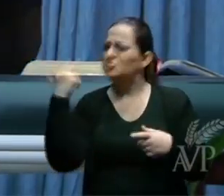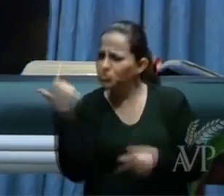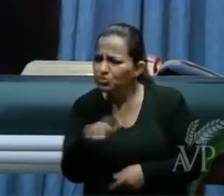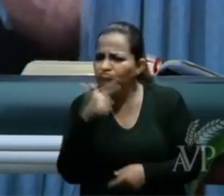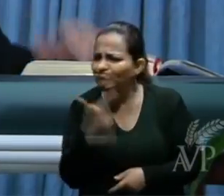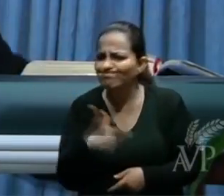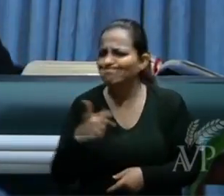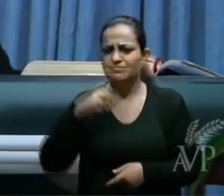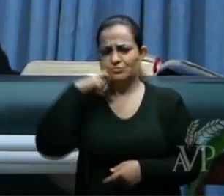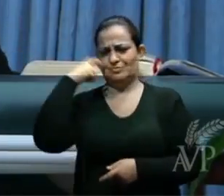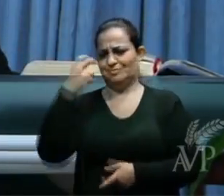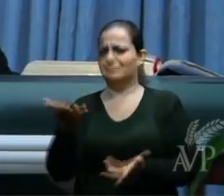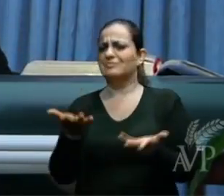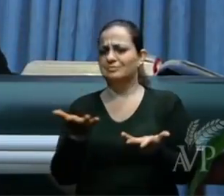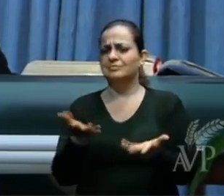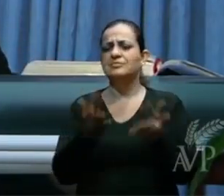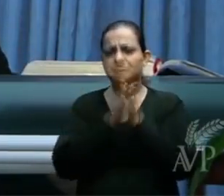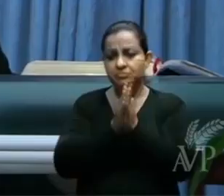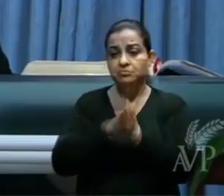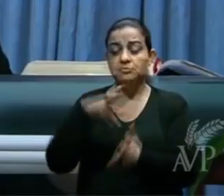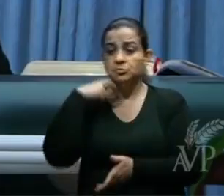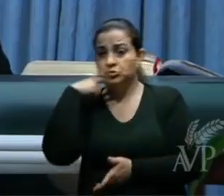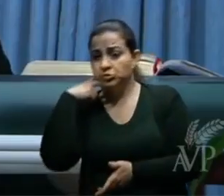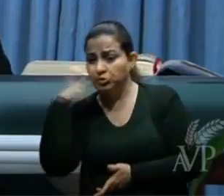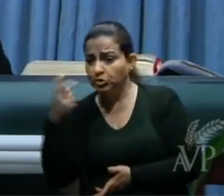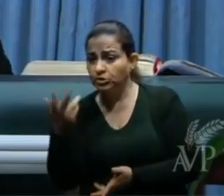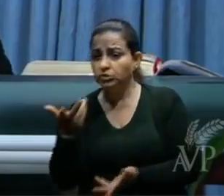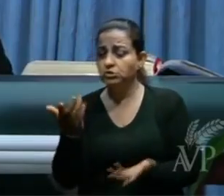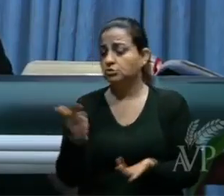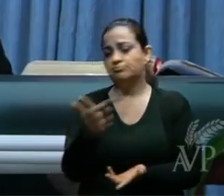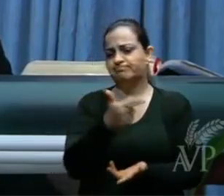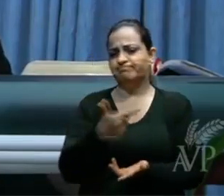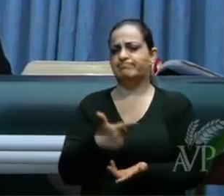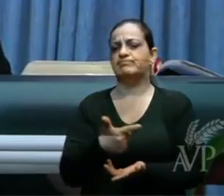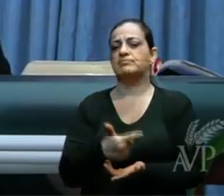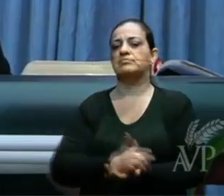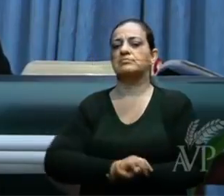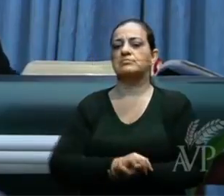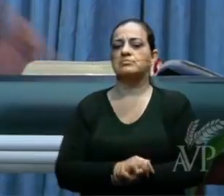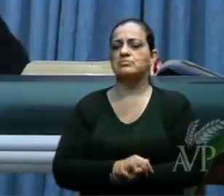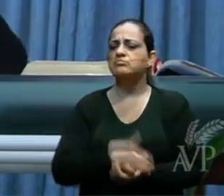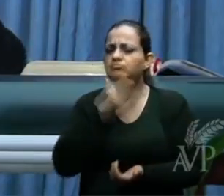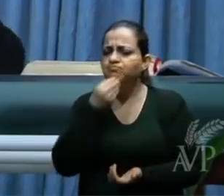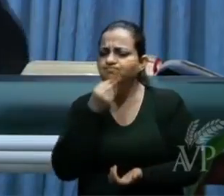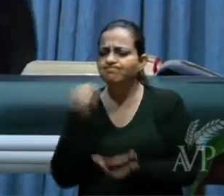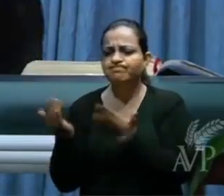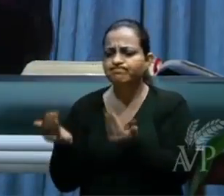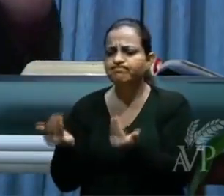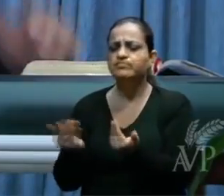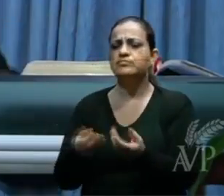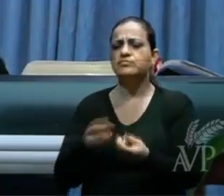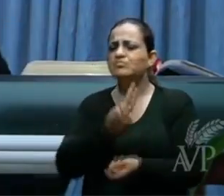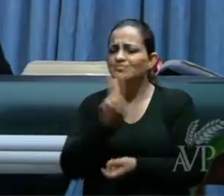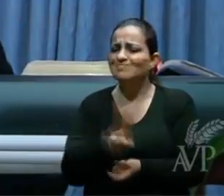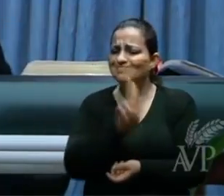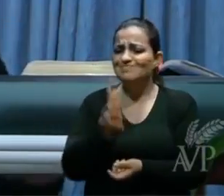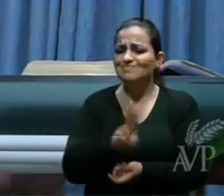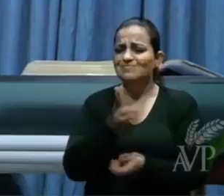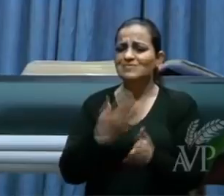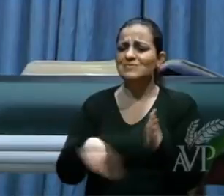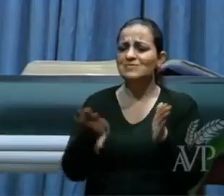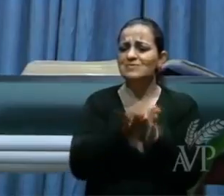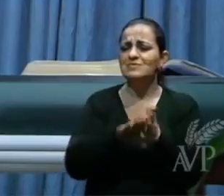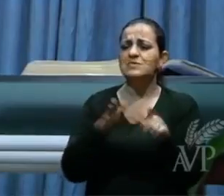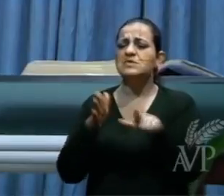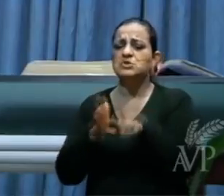de usar uma coisa dessa meu rapaz você não tem vergonha de usar uma coisa dessas chega na